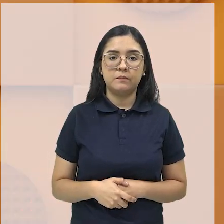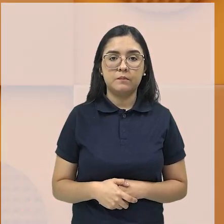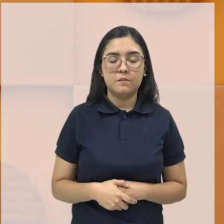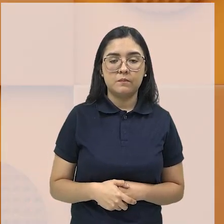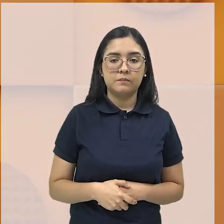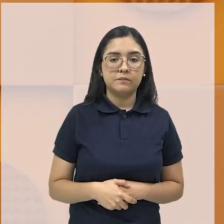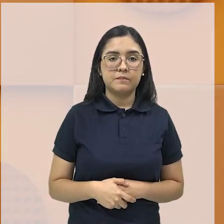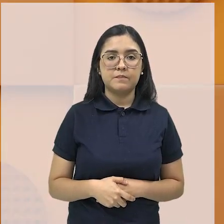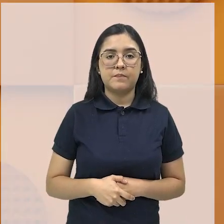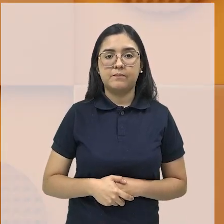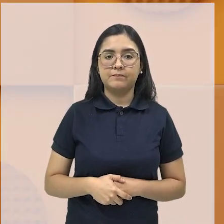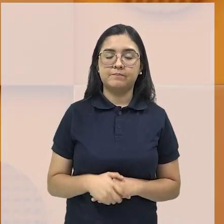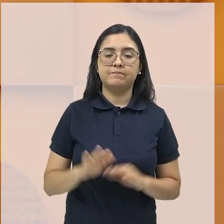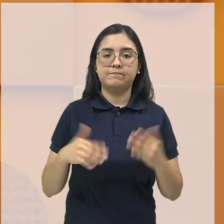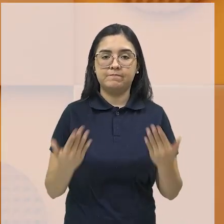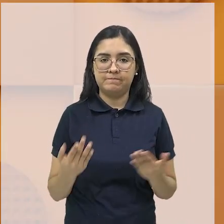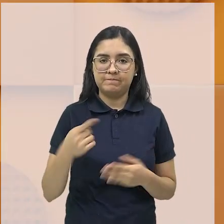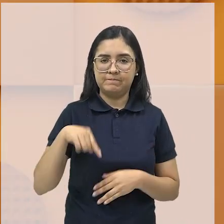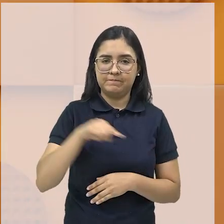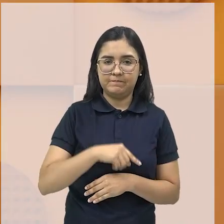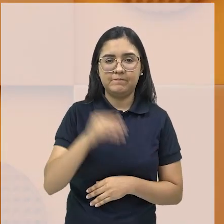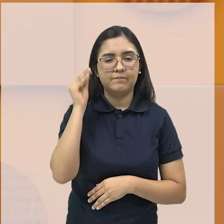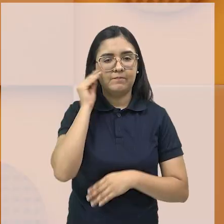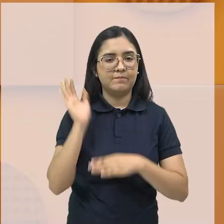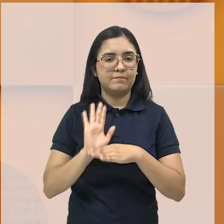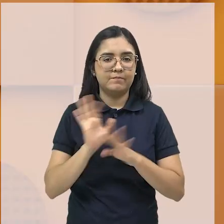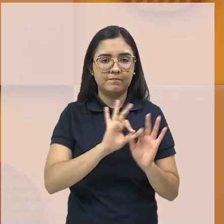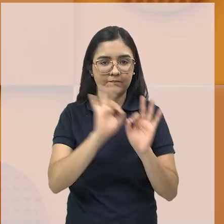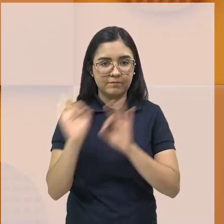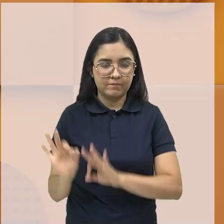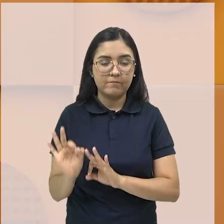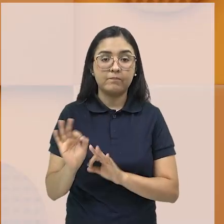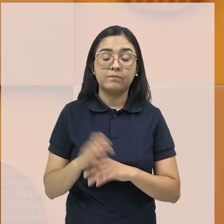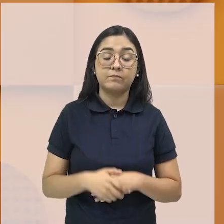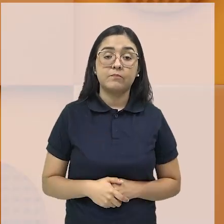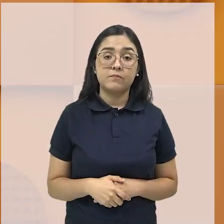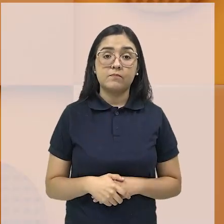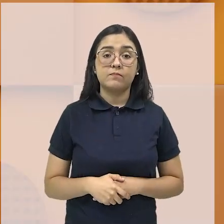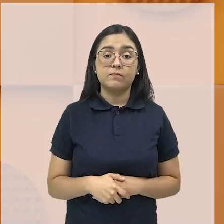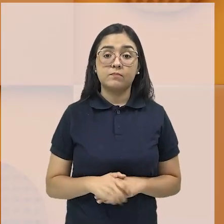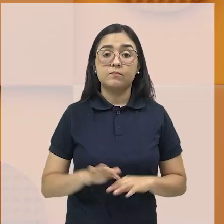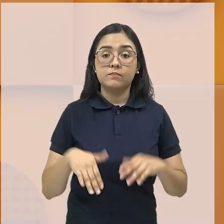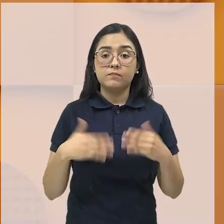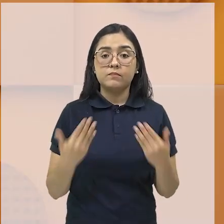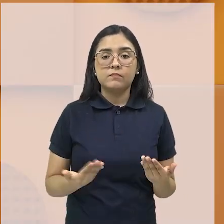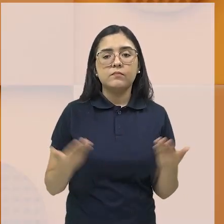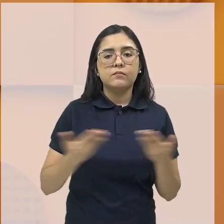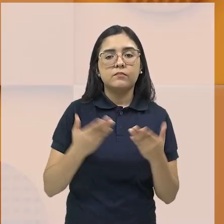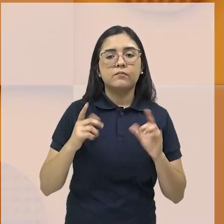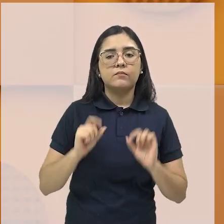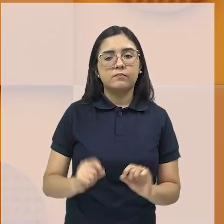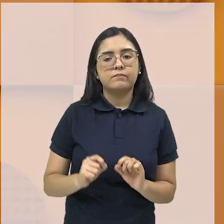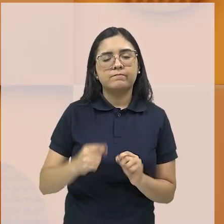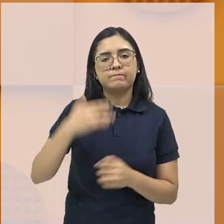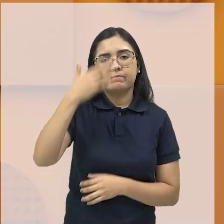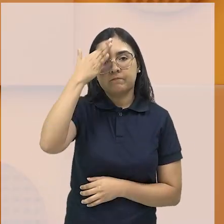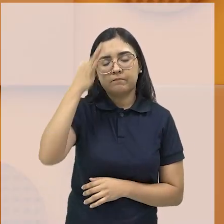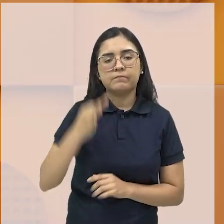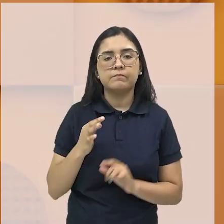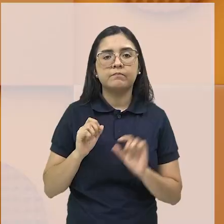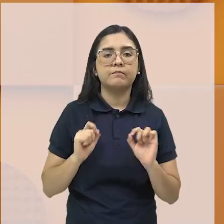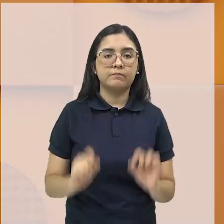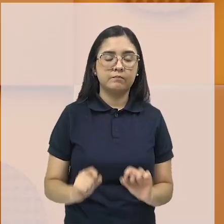Olha só, né? Que aula da professora Manuela. Então, gente, vamos sintetizar, né, o que estava ali no